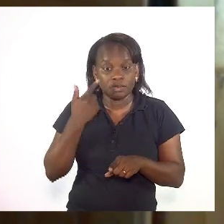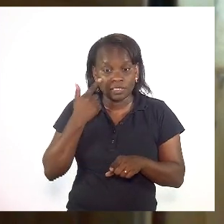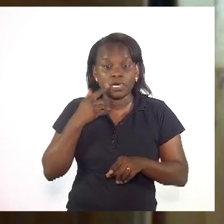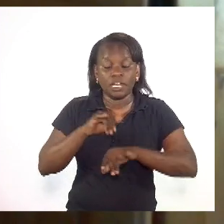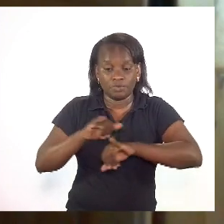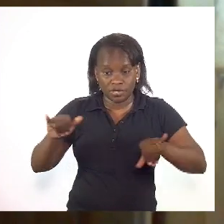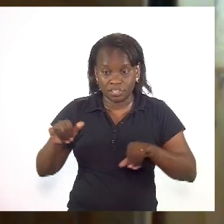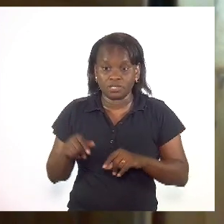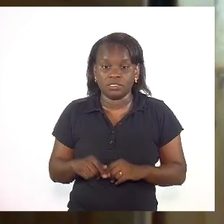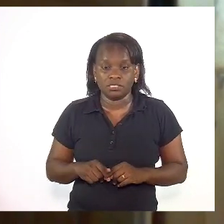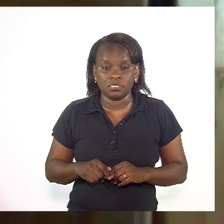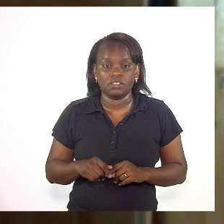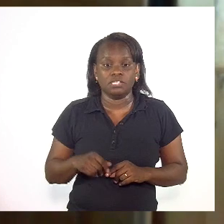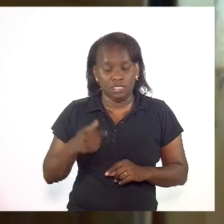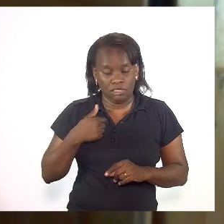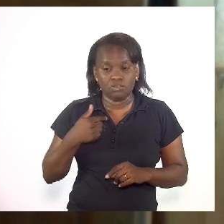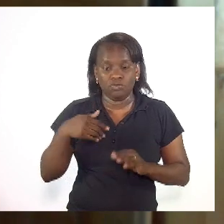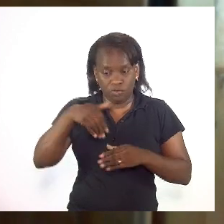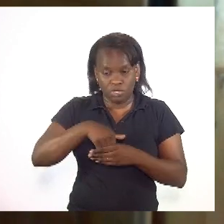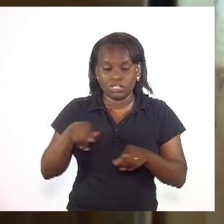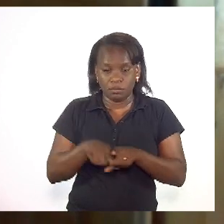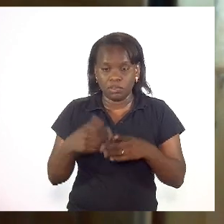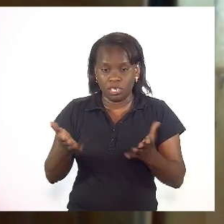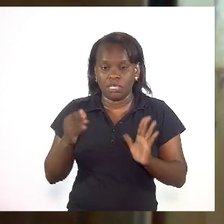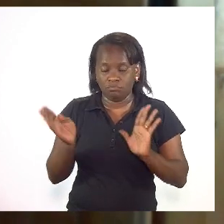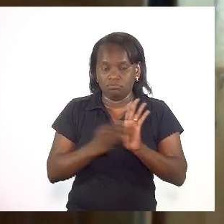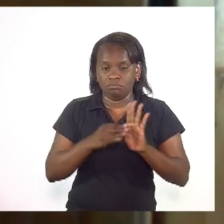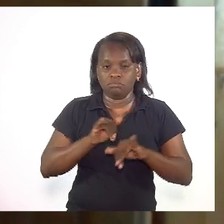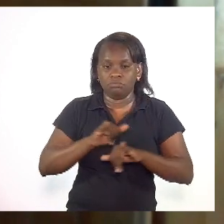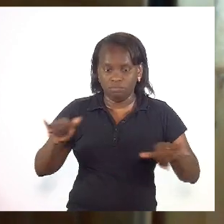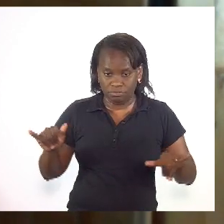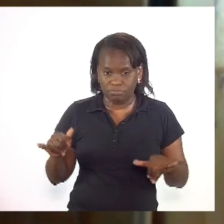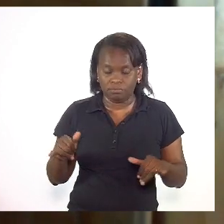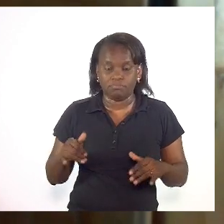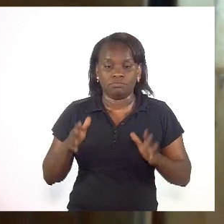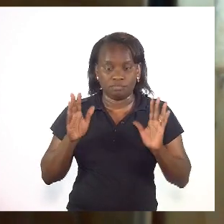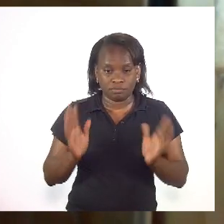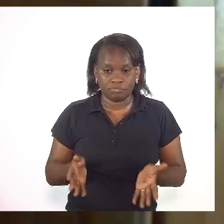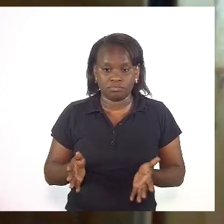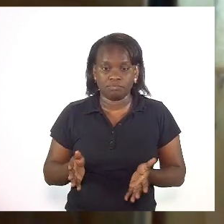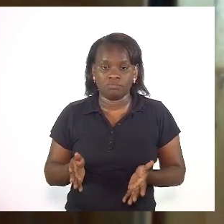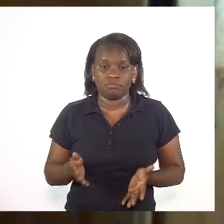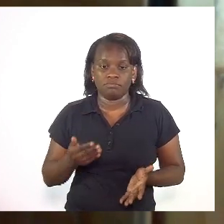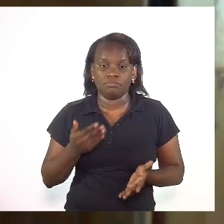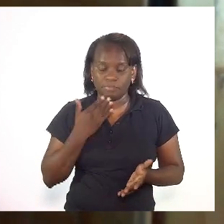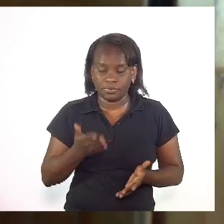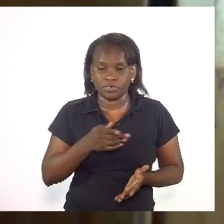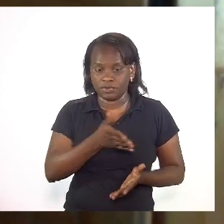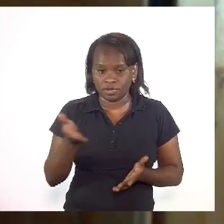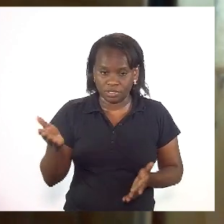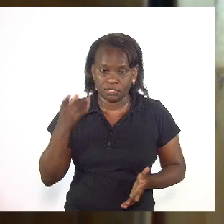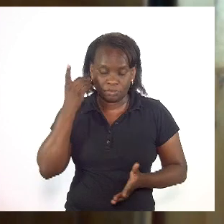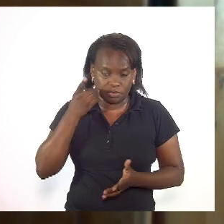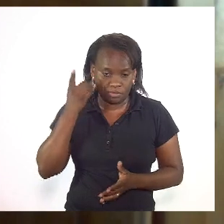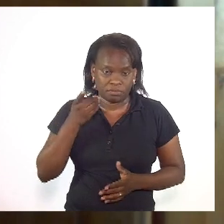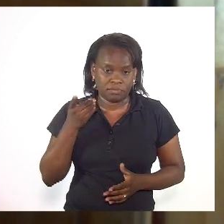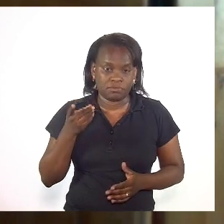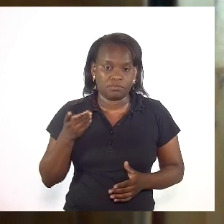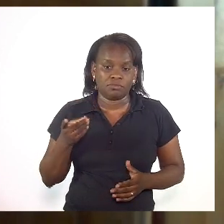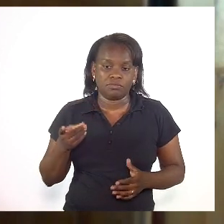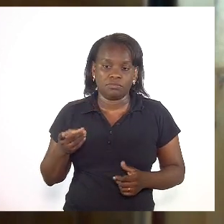publicado. Meu voto seja também publicado. E, desde já, né, peço aos senhores deputados,